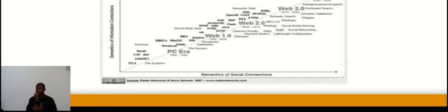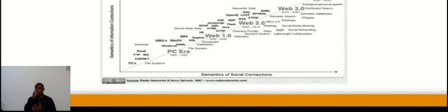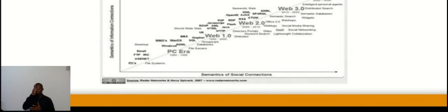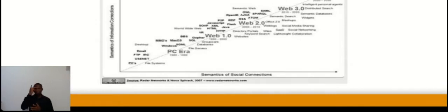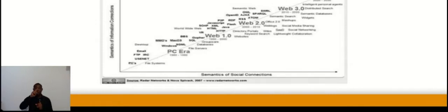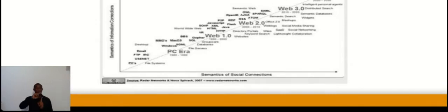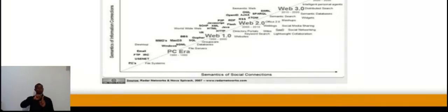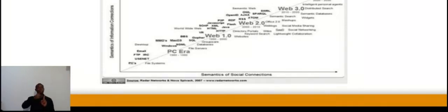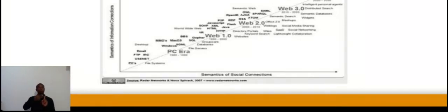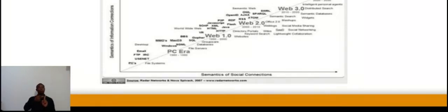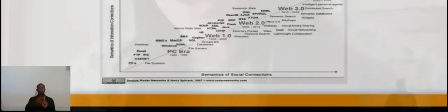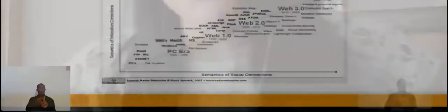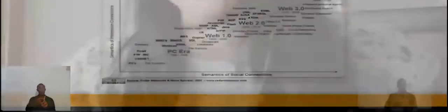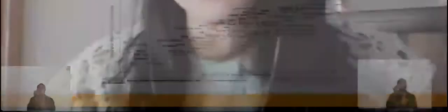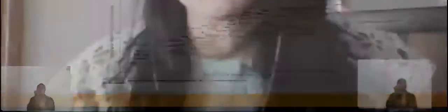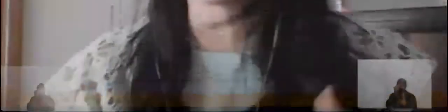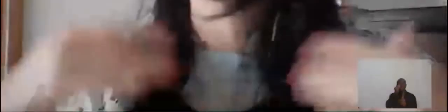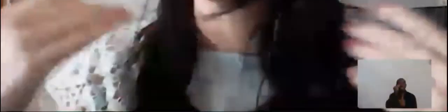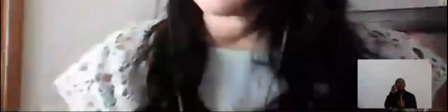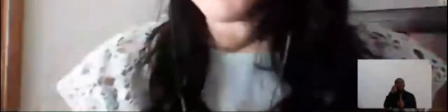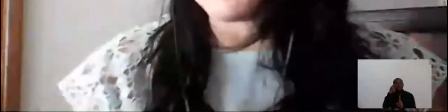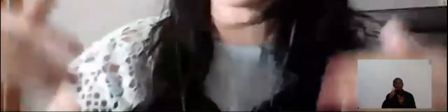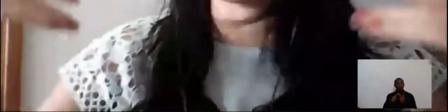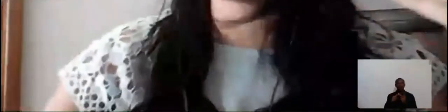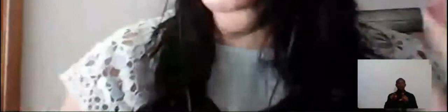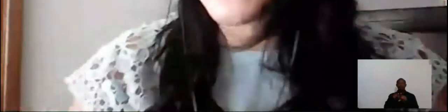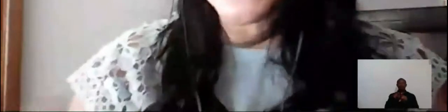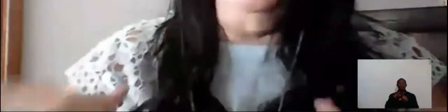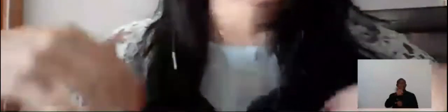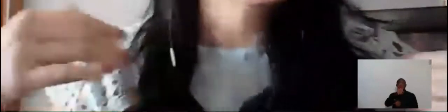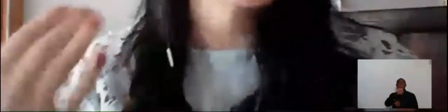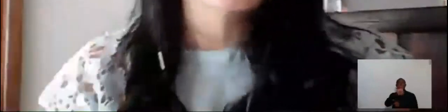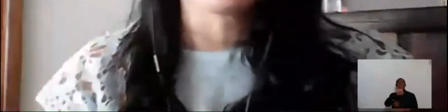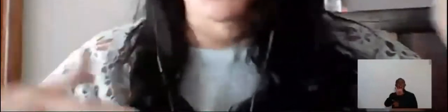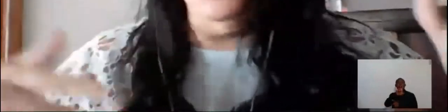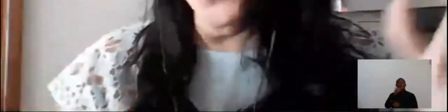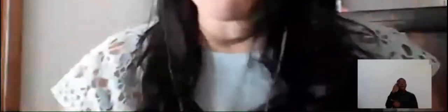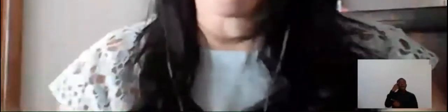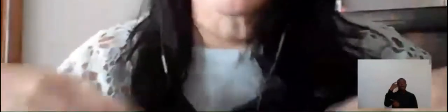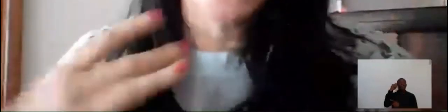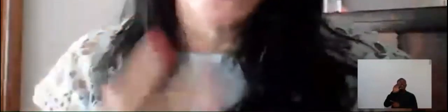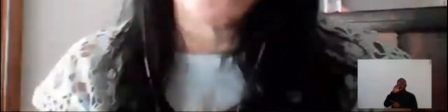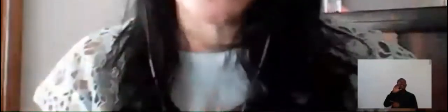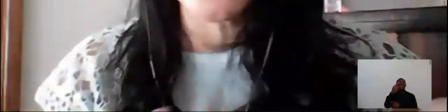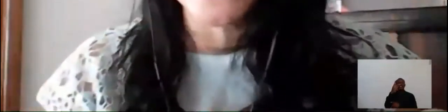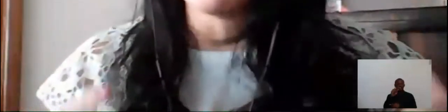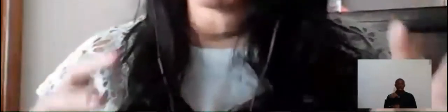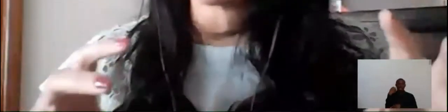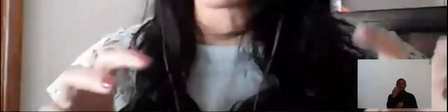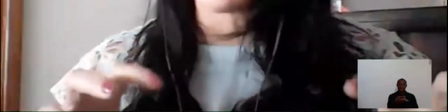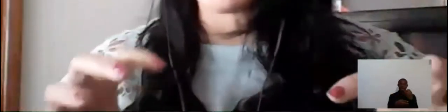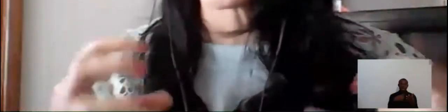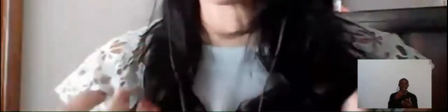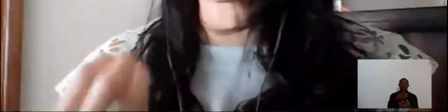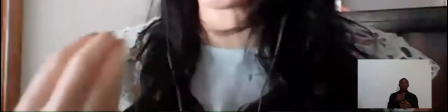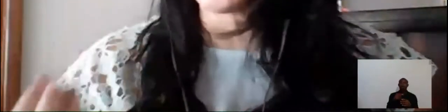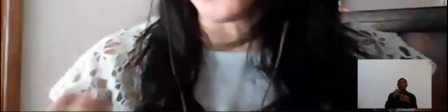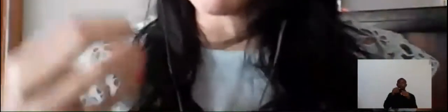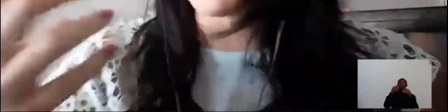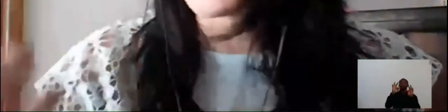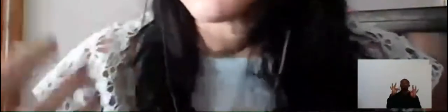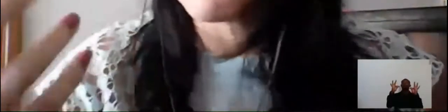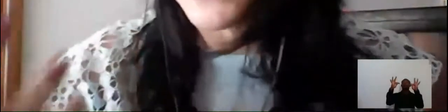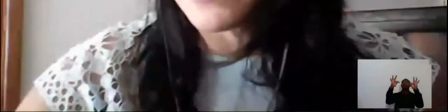receber uma enxurrada de informação sobre bebês, crianças, enxoval, roupinha, cadeirinha. Então, a partir do